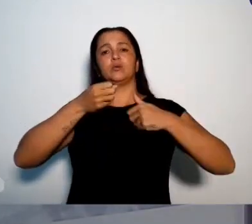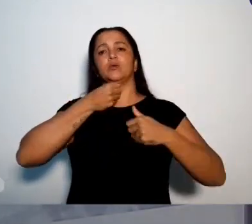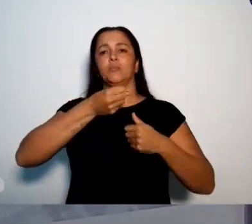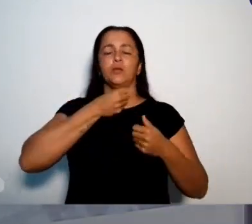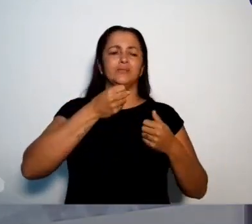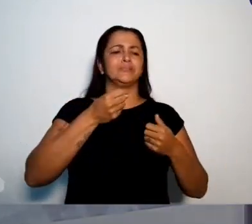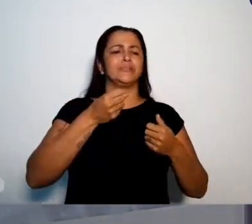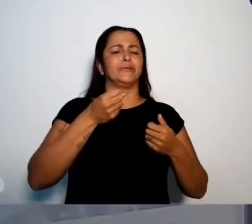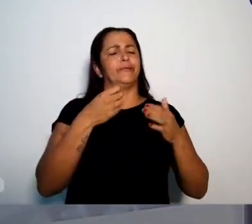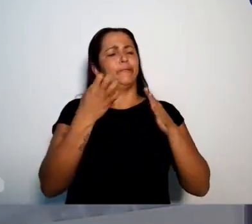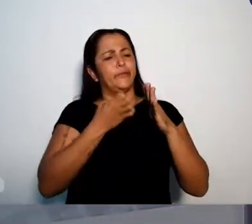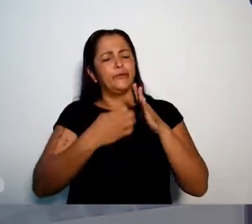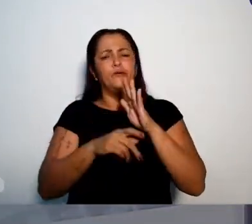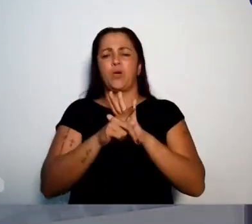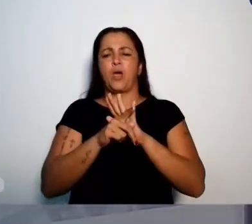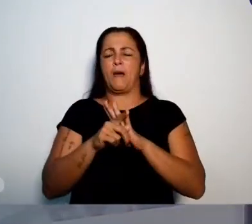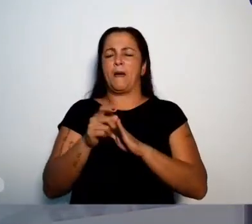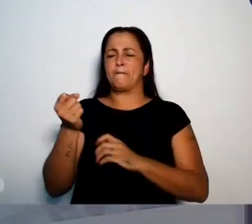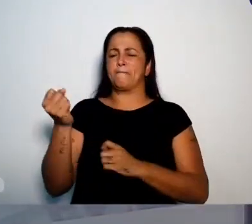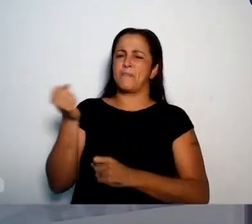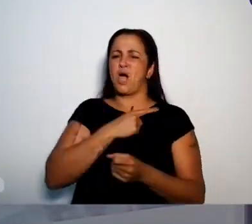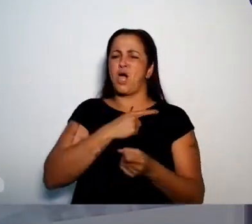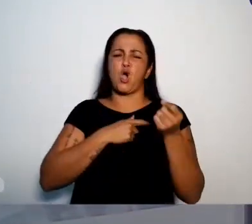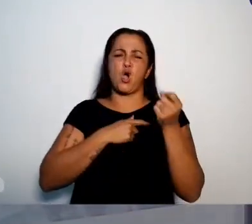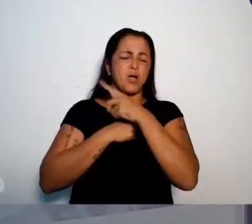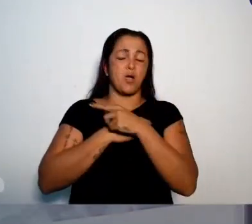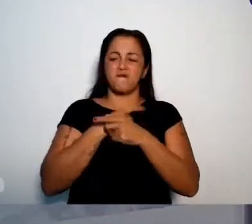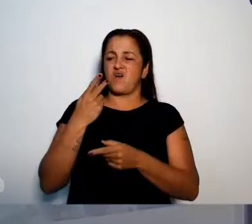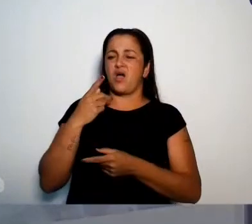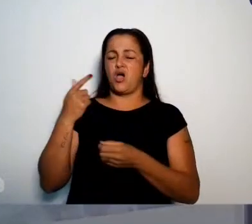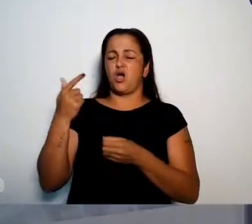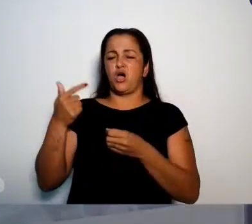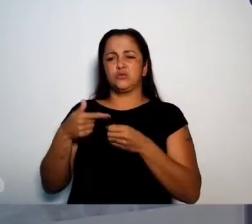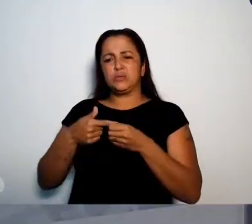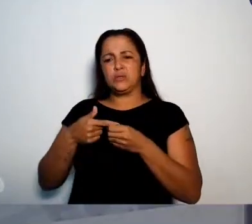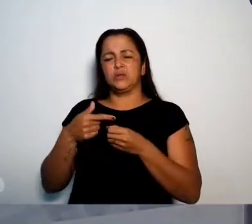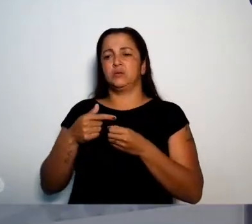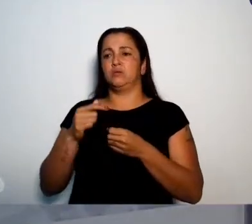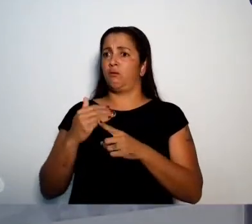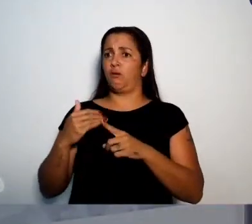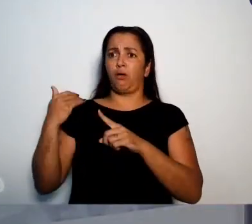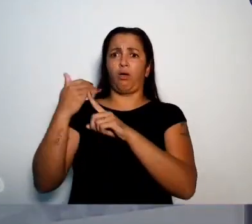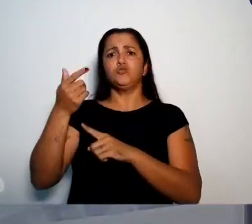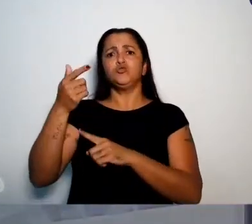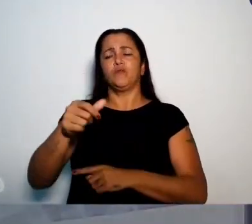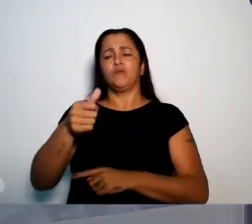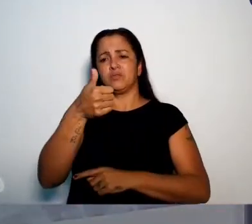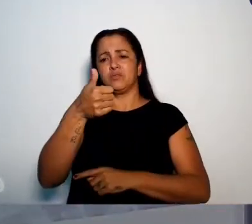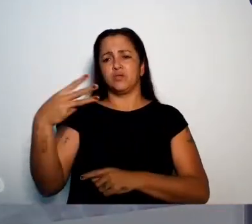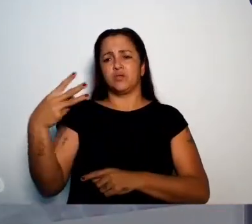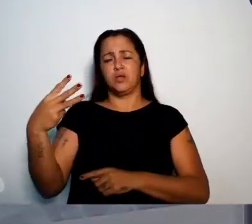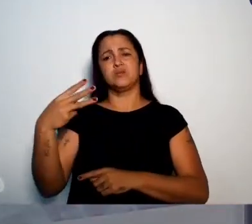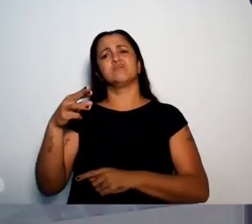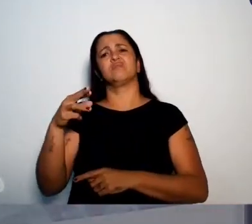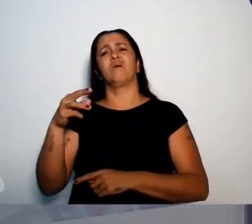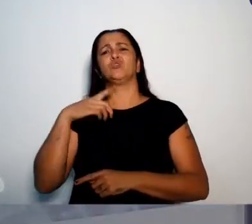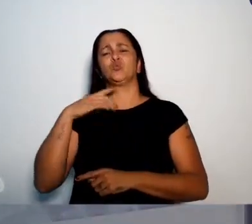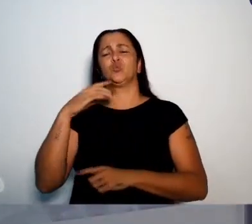o combustível tivesse a maravilha, subiu de novo, do dia 13 ao dia 15, mais 2, 3 centavos, vão colocando devagarinho,